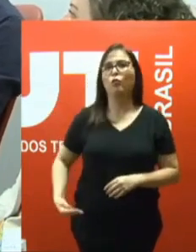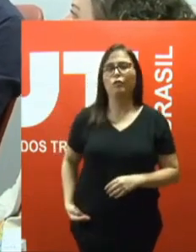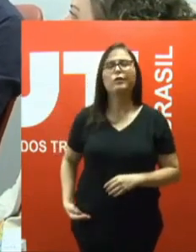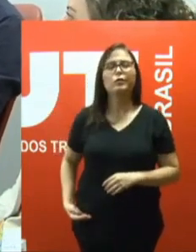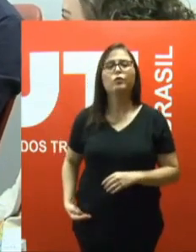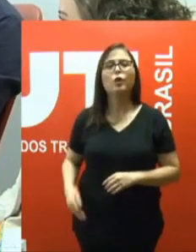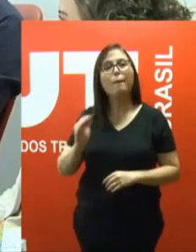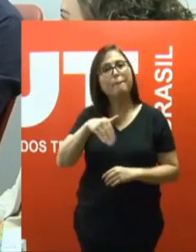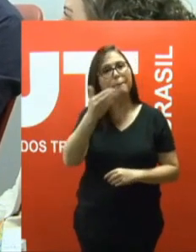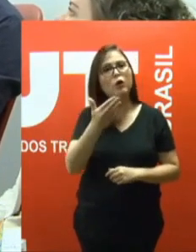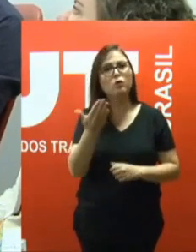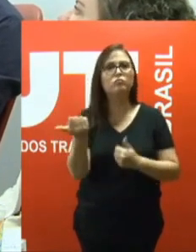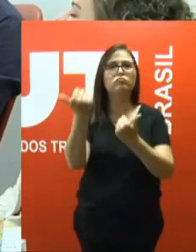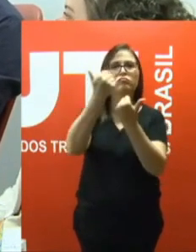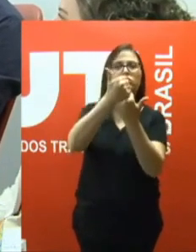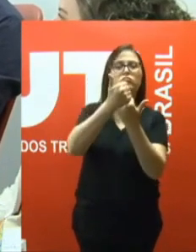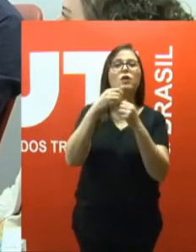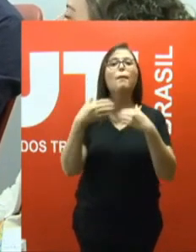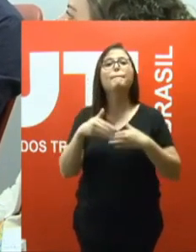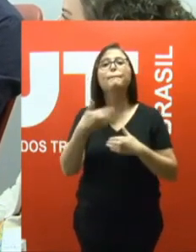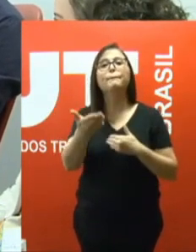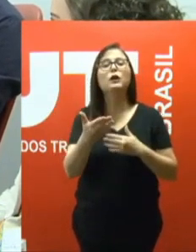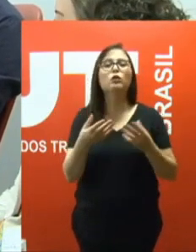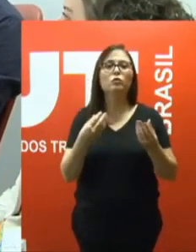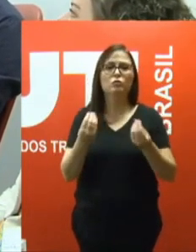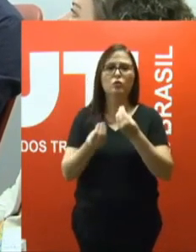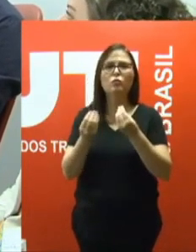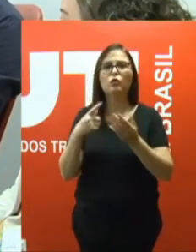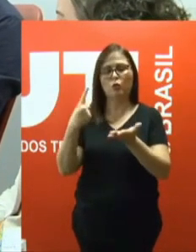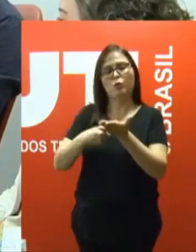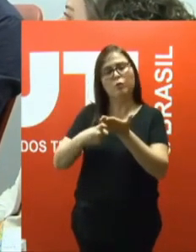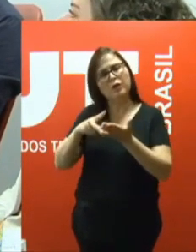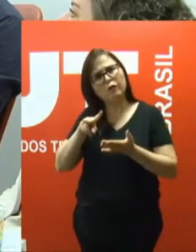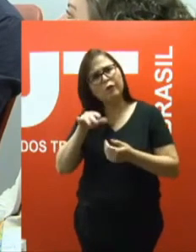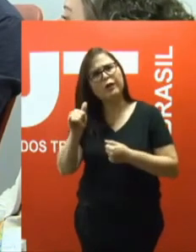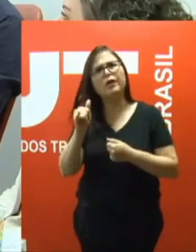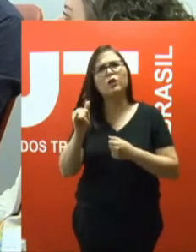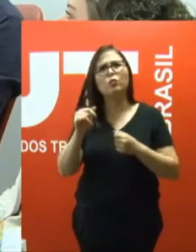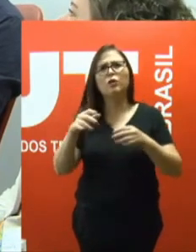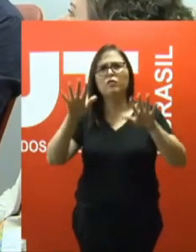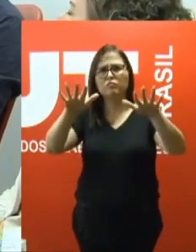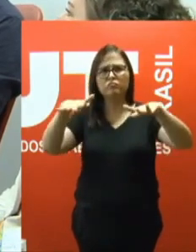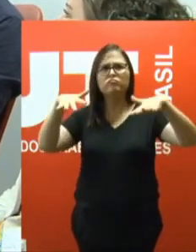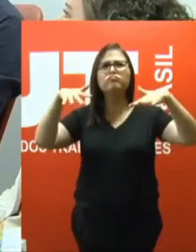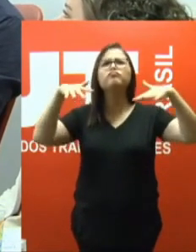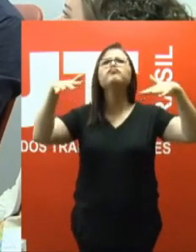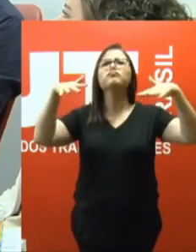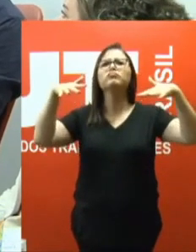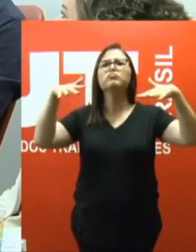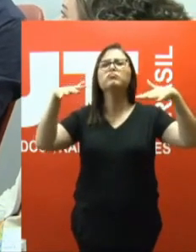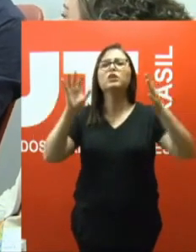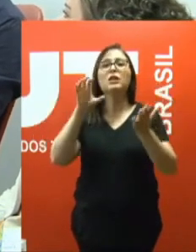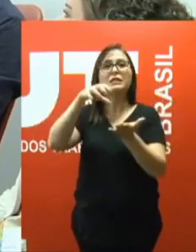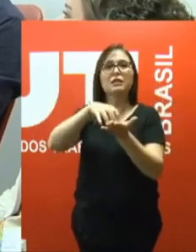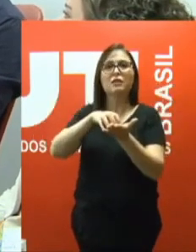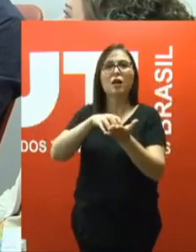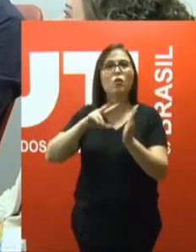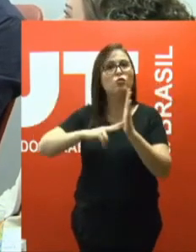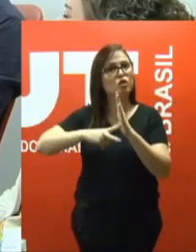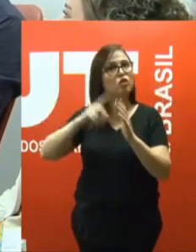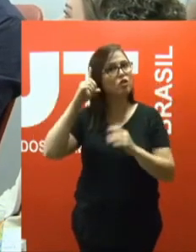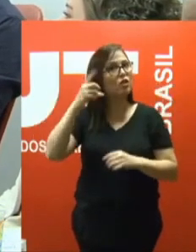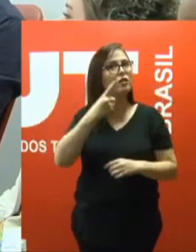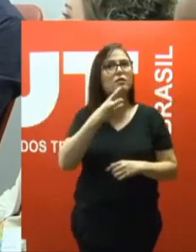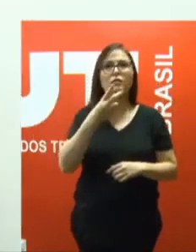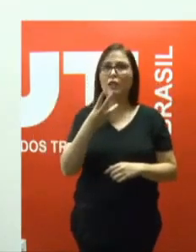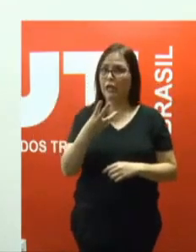espero, a gente está marcando uma plenária muito grande com os dirigentes sindicais, a gente está, dia 13, e